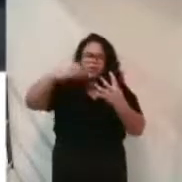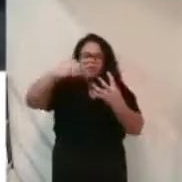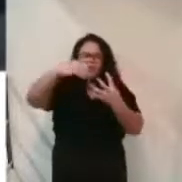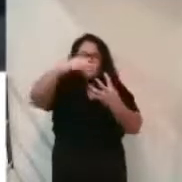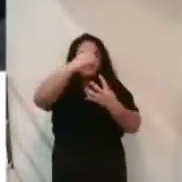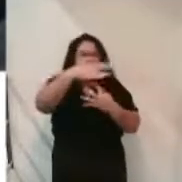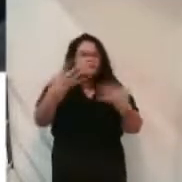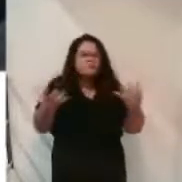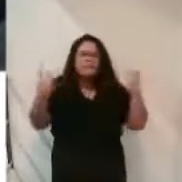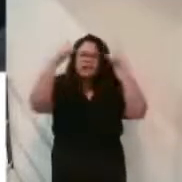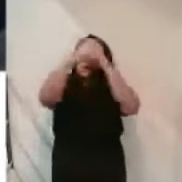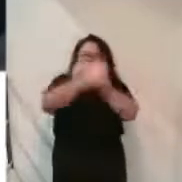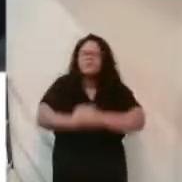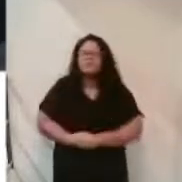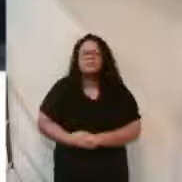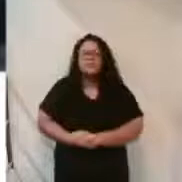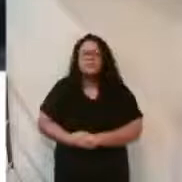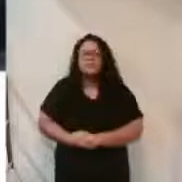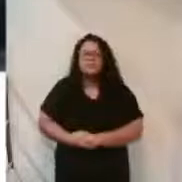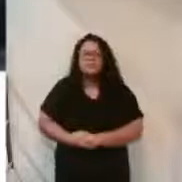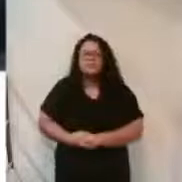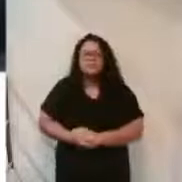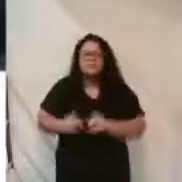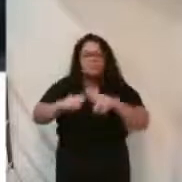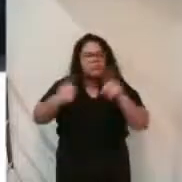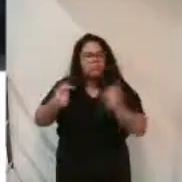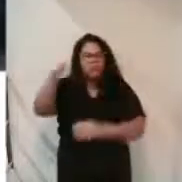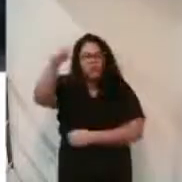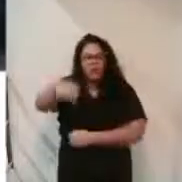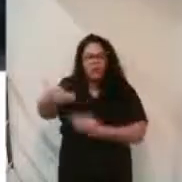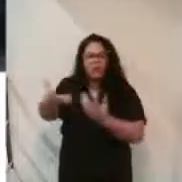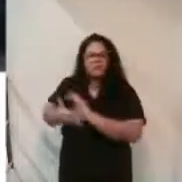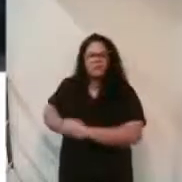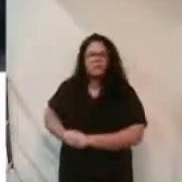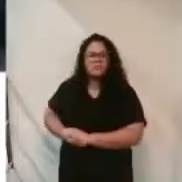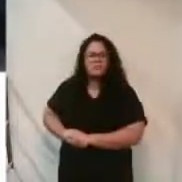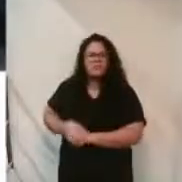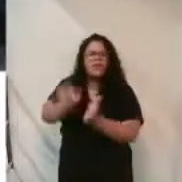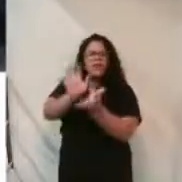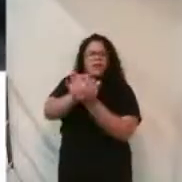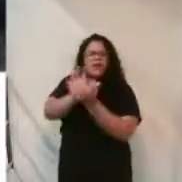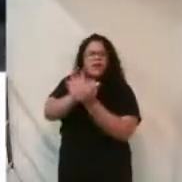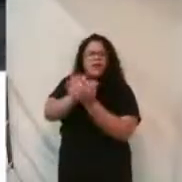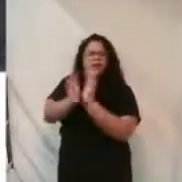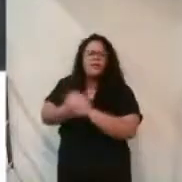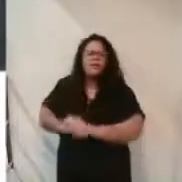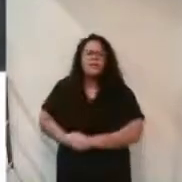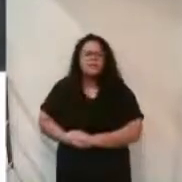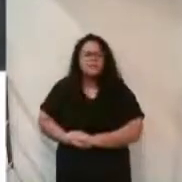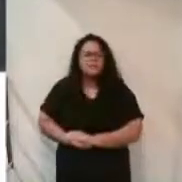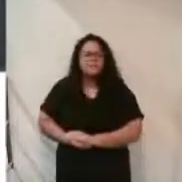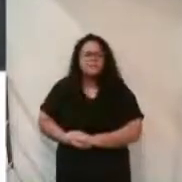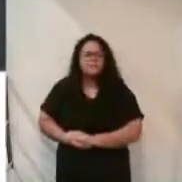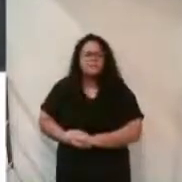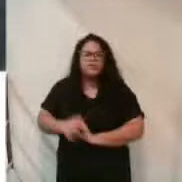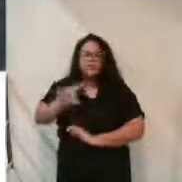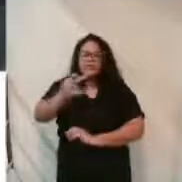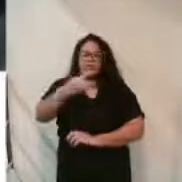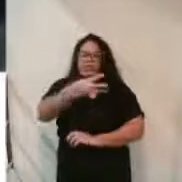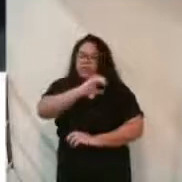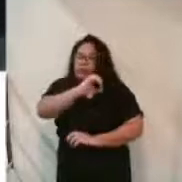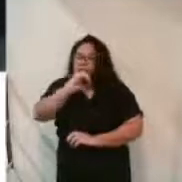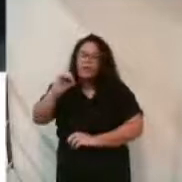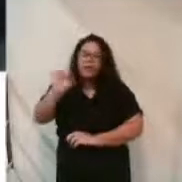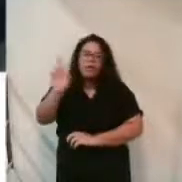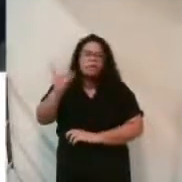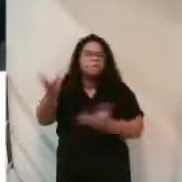para coletar, transportar e enterrar uma tonelada de resíduo. Isso é quase uma imoralidade. É quase